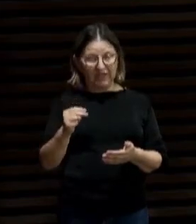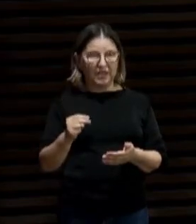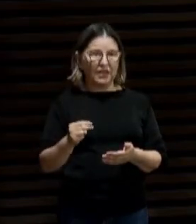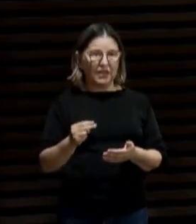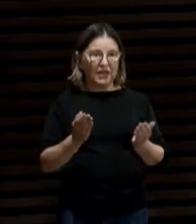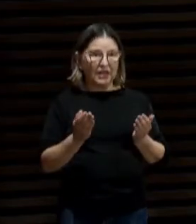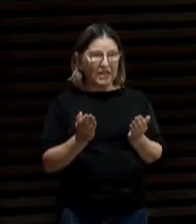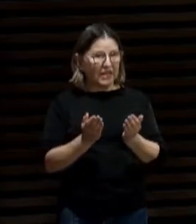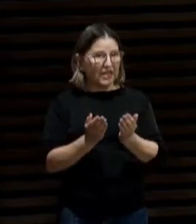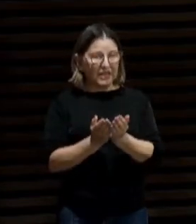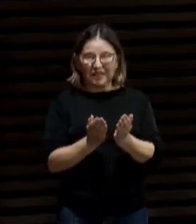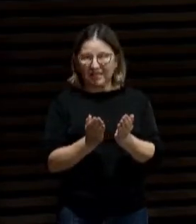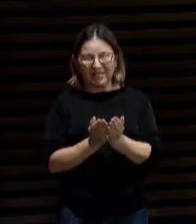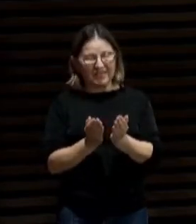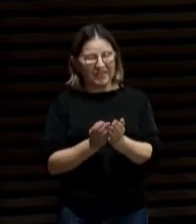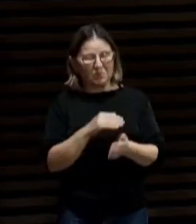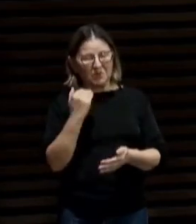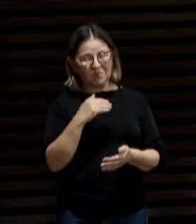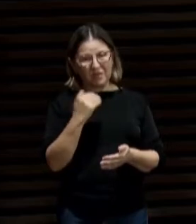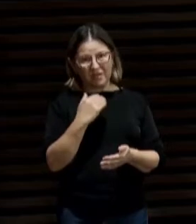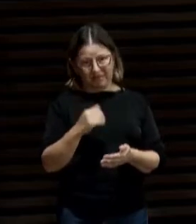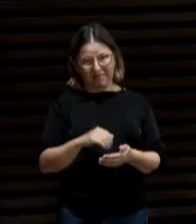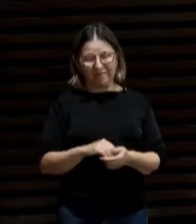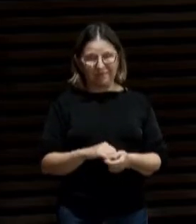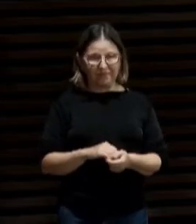Brasil desconhecemos isso, porque não chega.